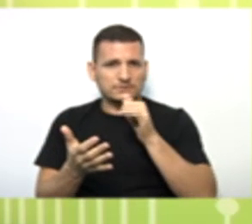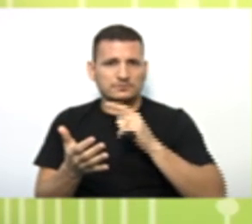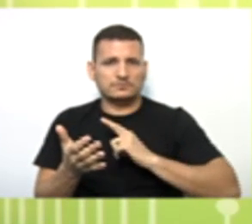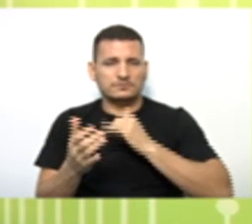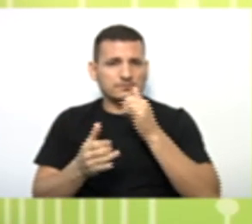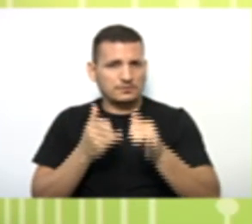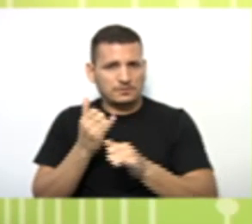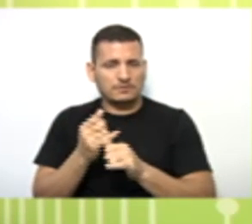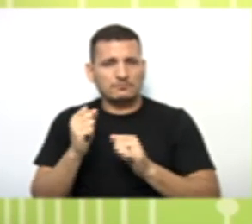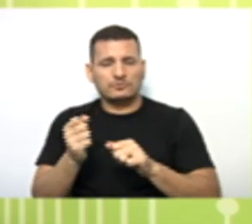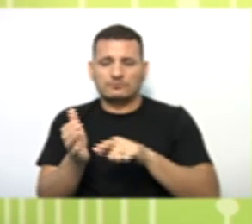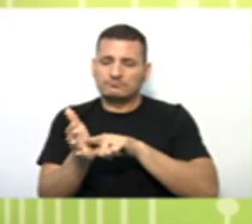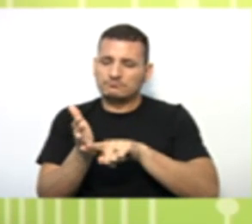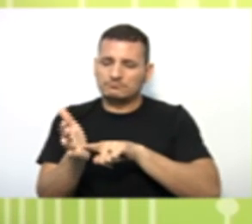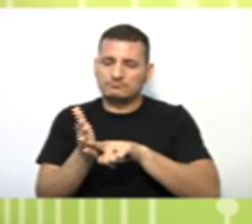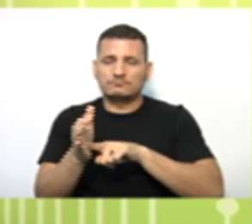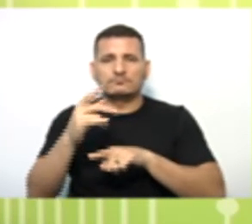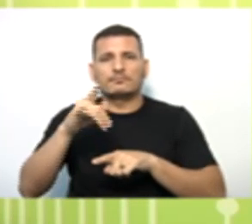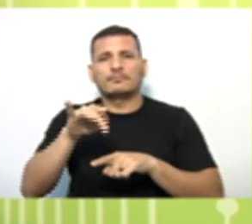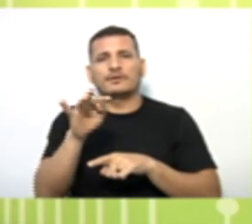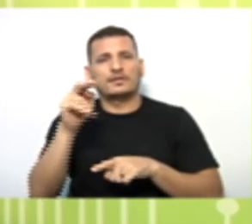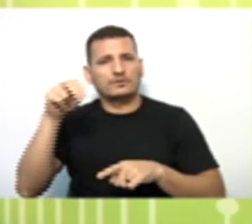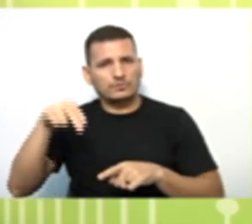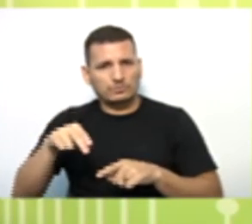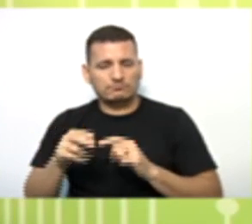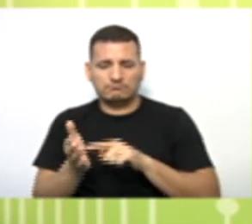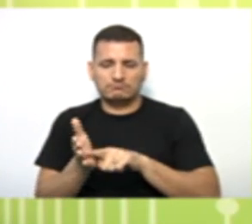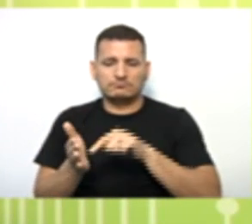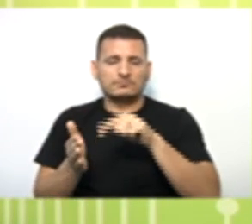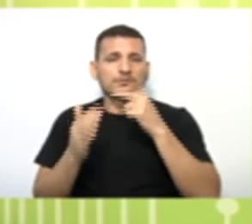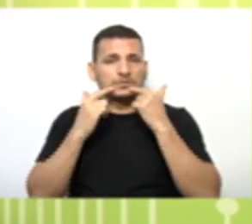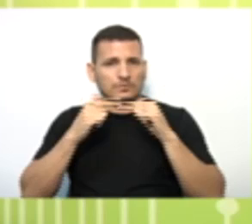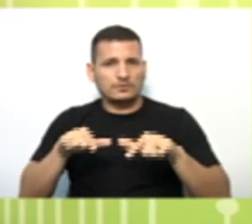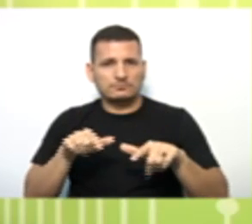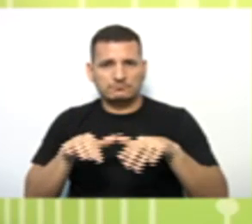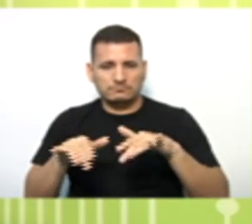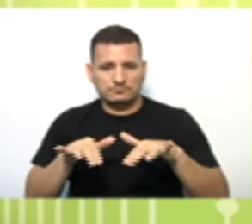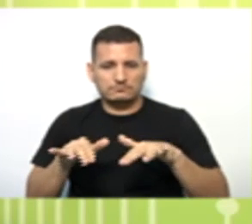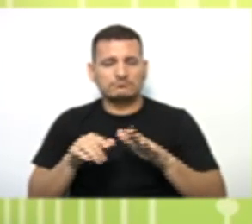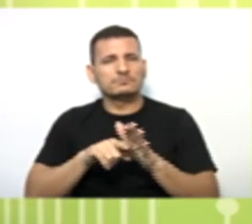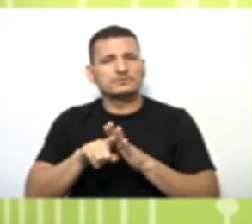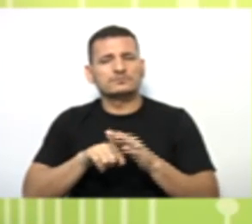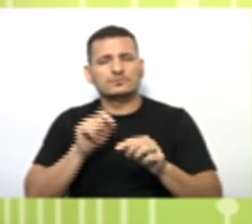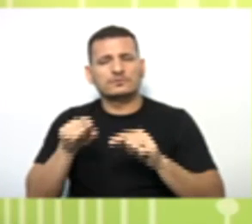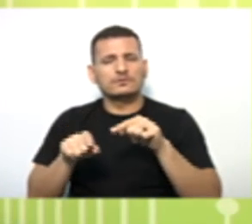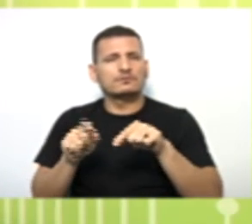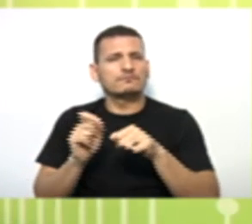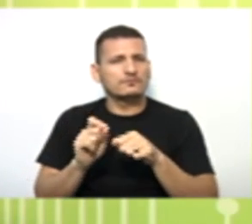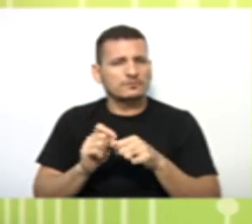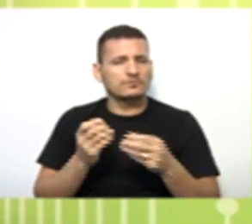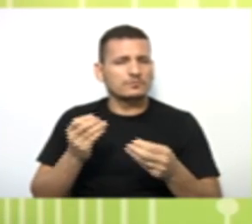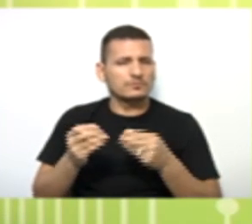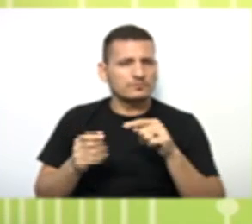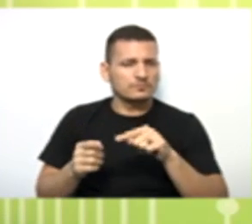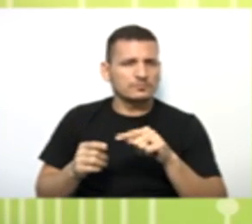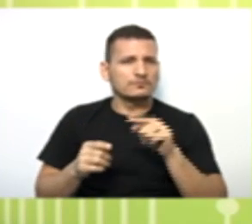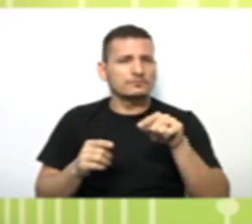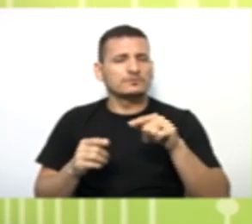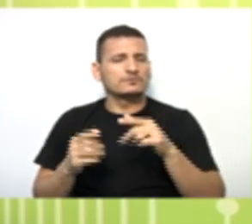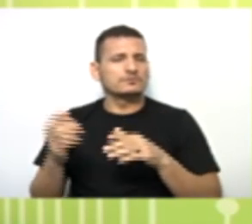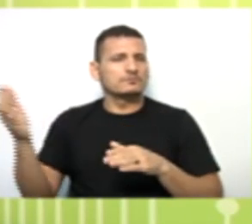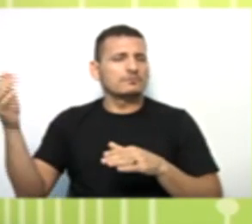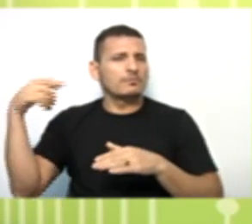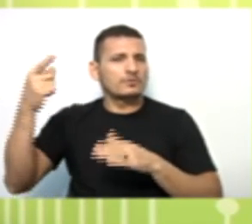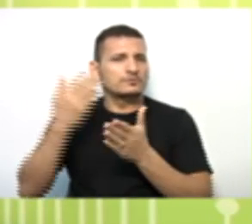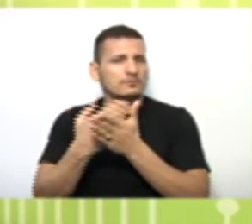você já pode pesquisar sobre Python, tá, gente? Python. Pesquisa sobre essa linguagem de programação, pesquisa o que ela faz, como é que funciona, para que você possa já